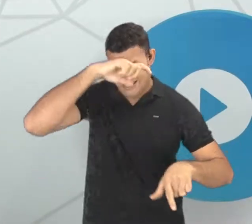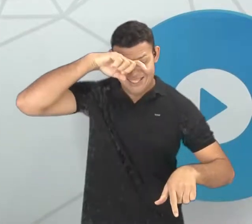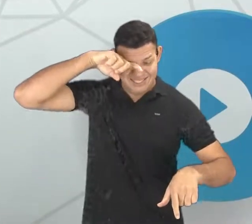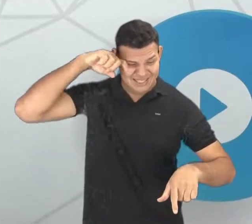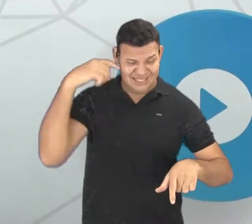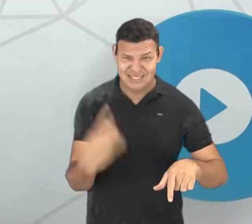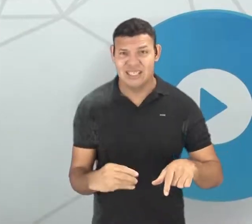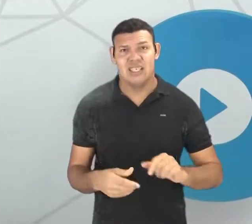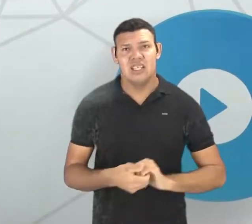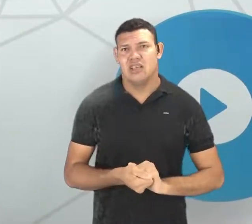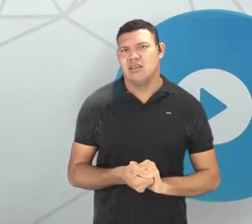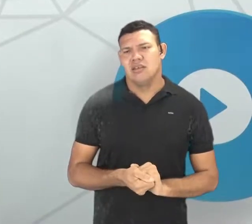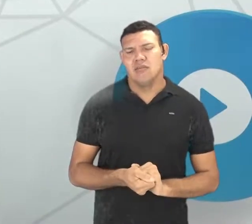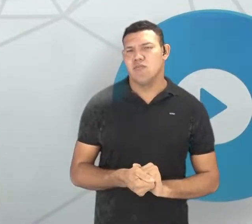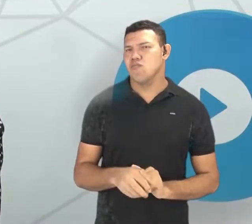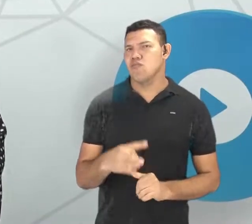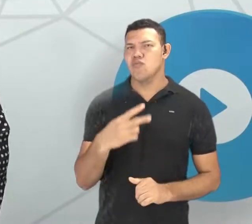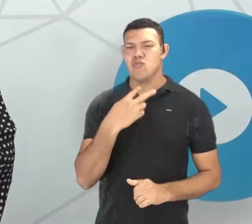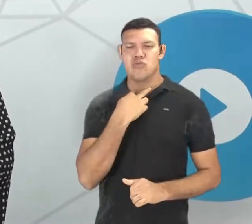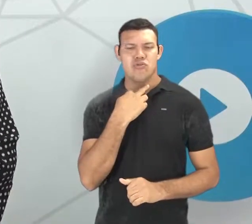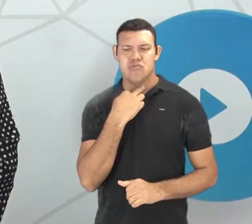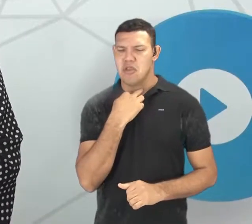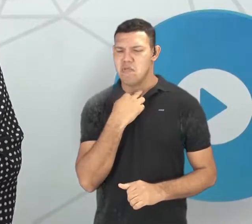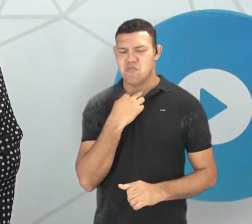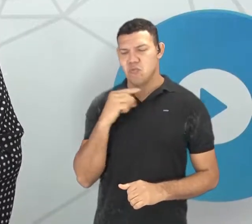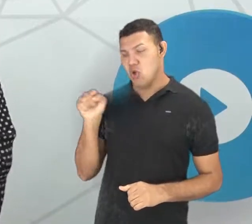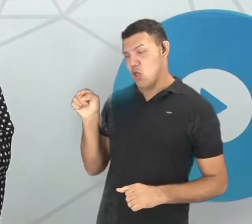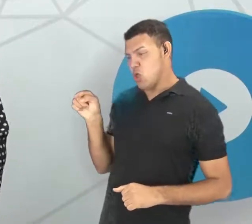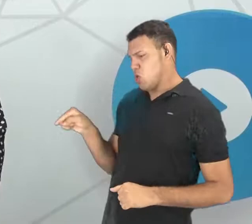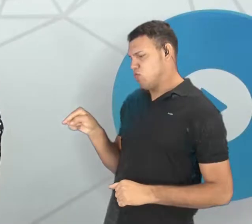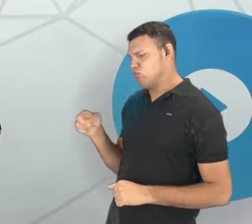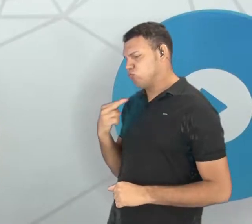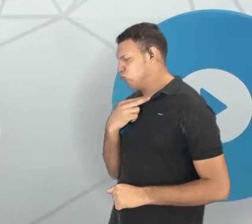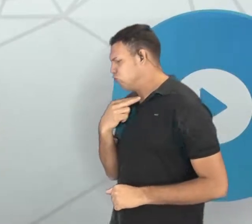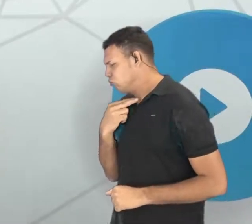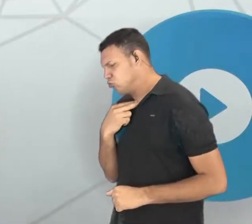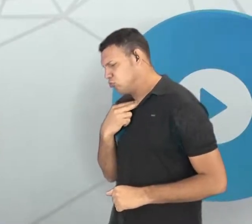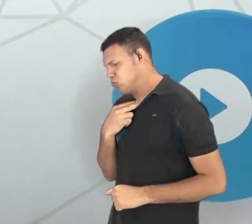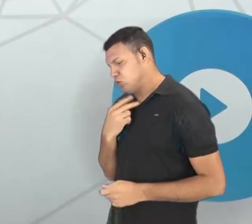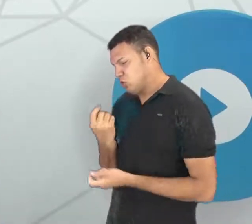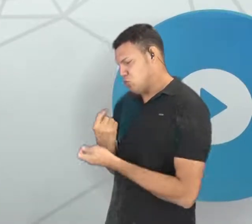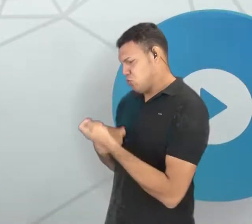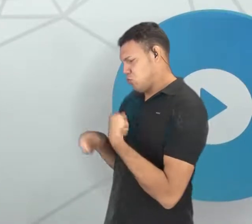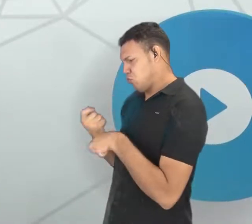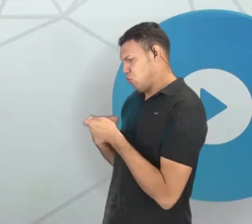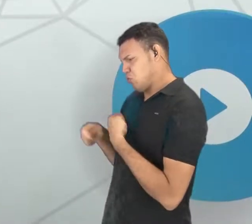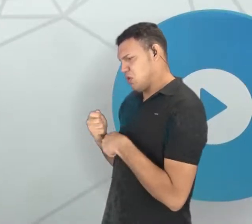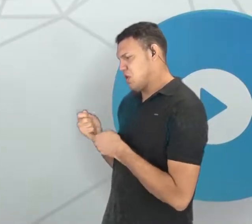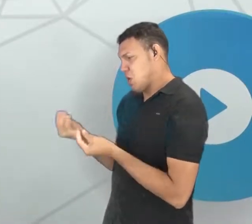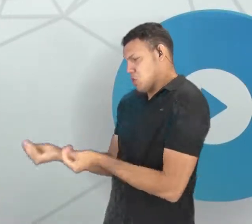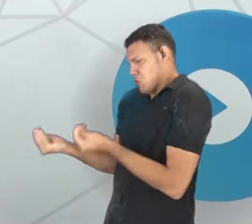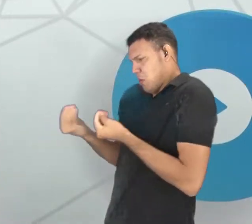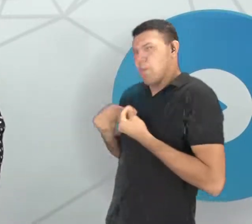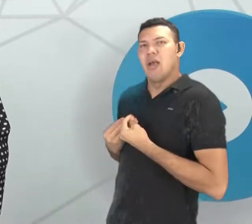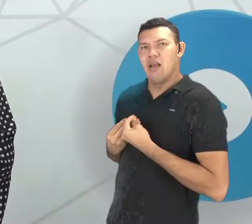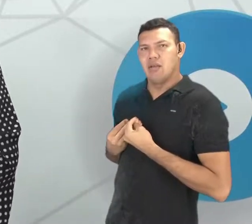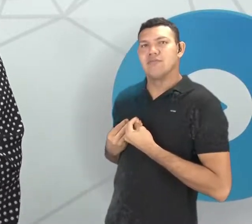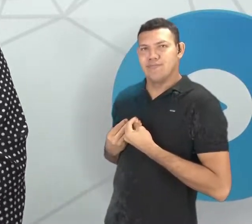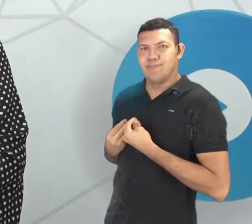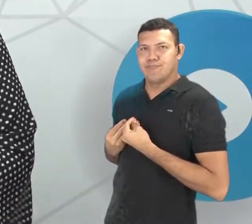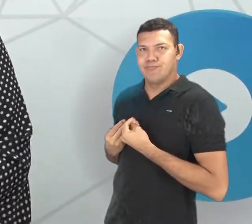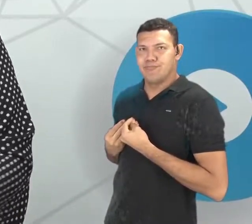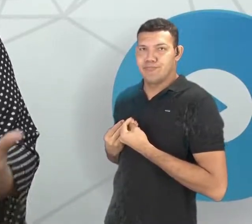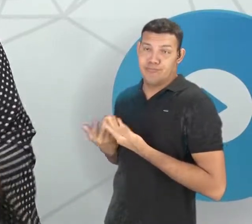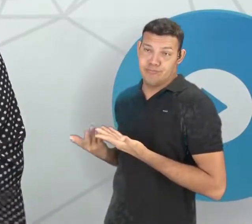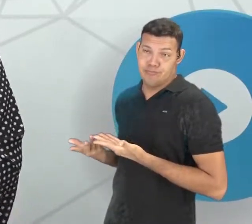tem condições de administrar o seu dinheiro. Ele disse, ao receber o seu salário, aquele salário ela tem